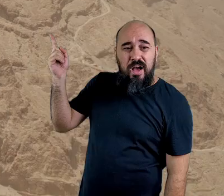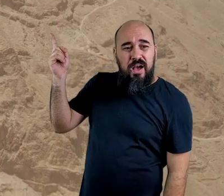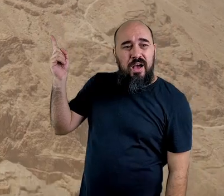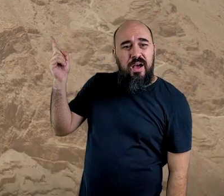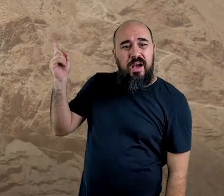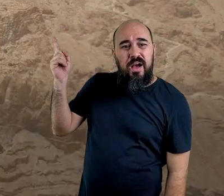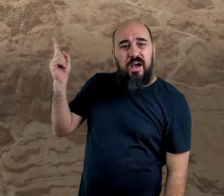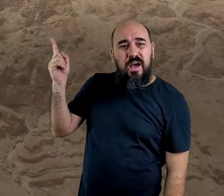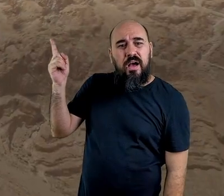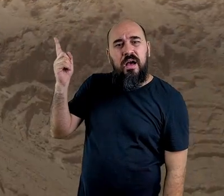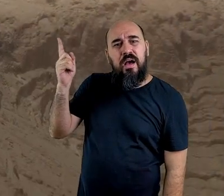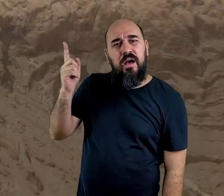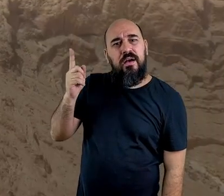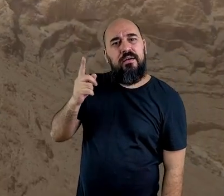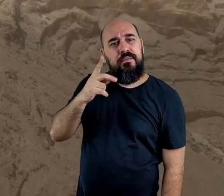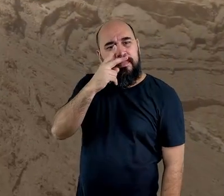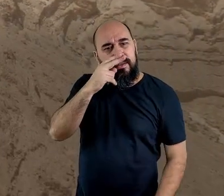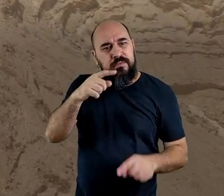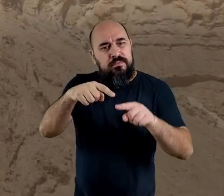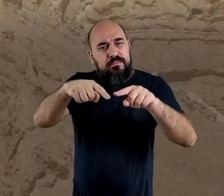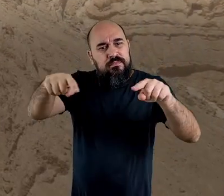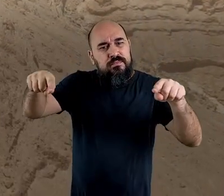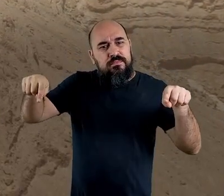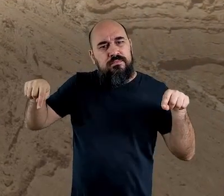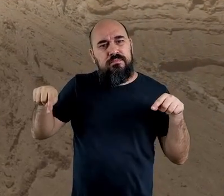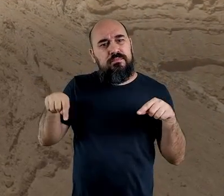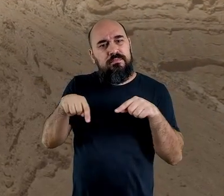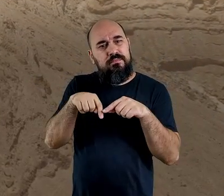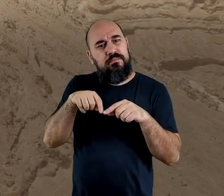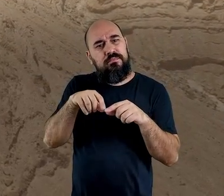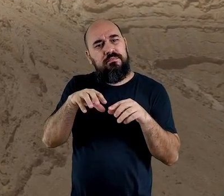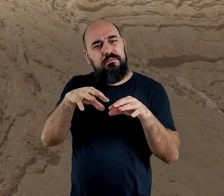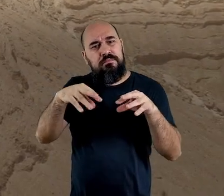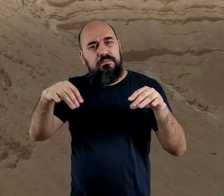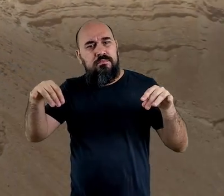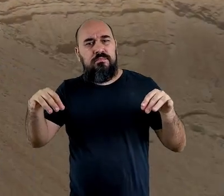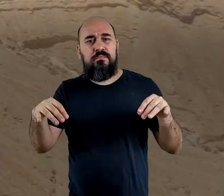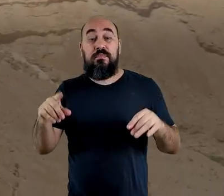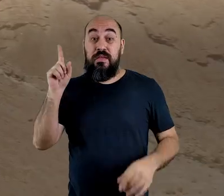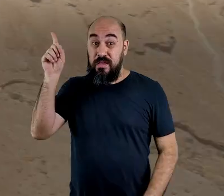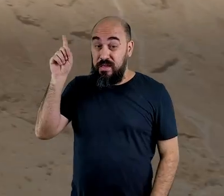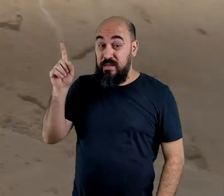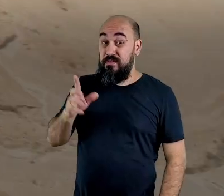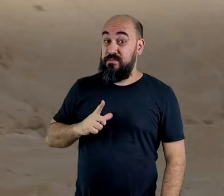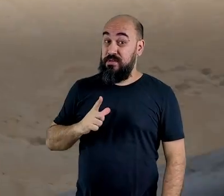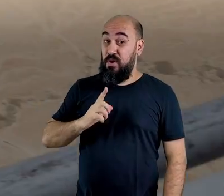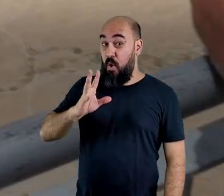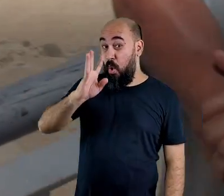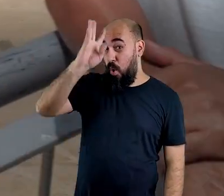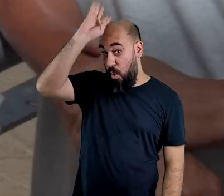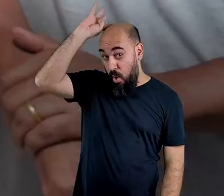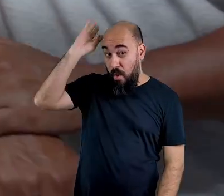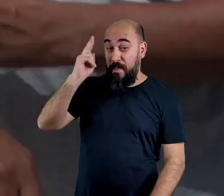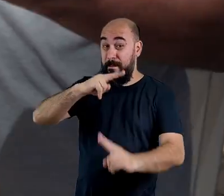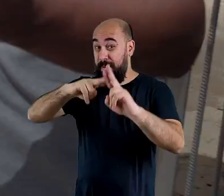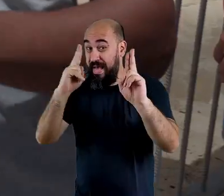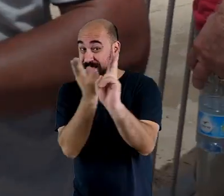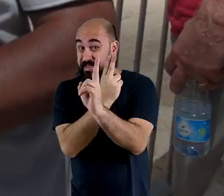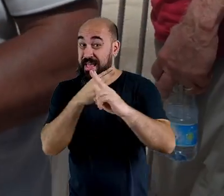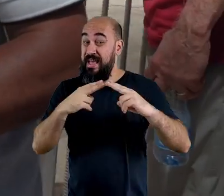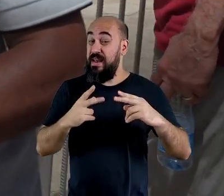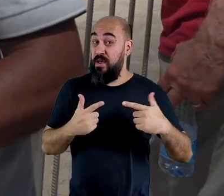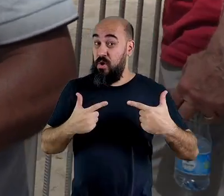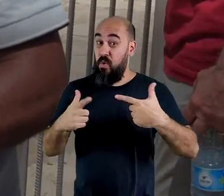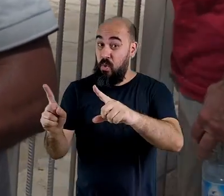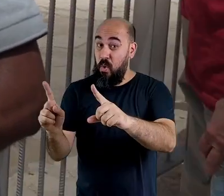que certa vez cercou a montanha de Massada, numa batalha que ficou na história de Israel. Mas para conhecer esta